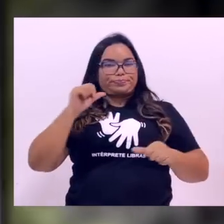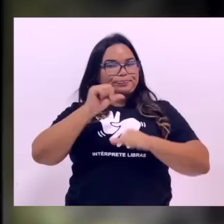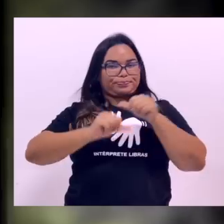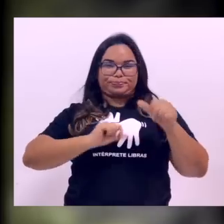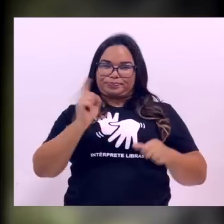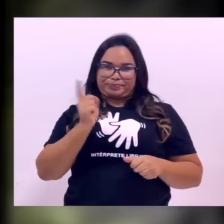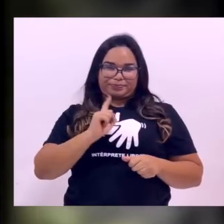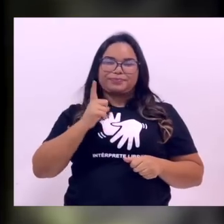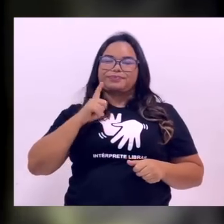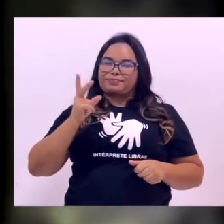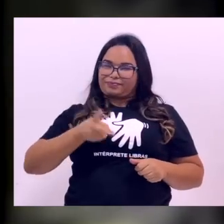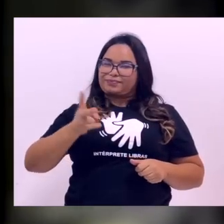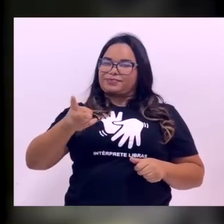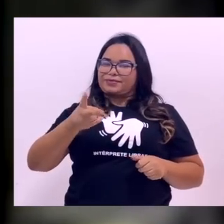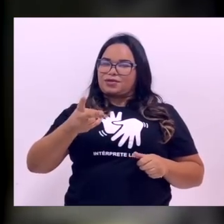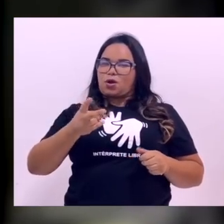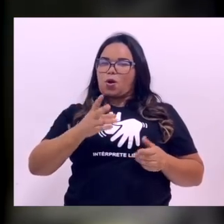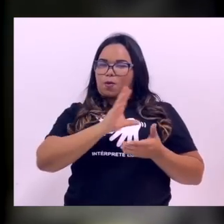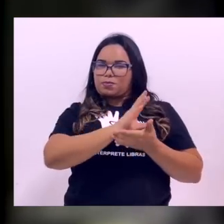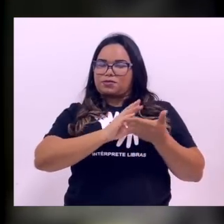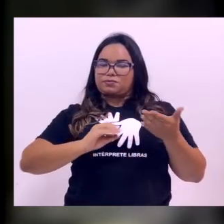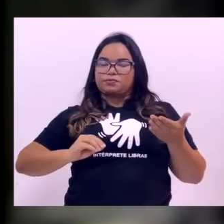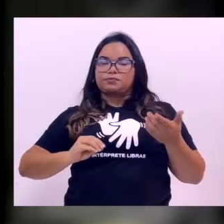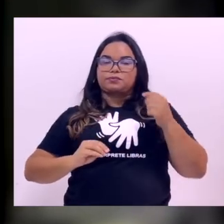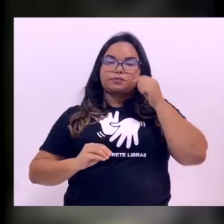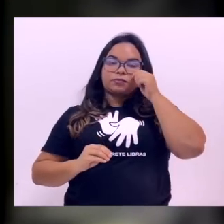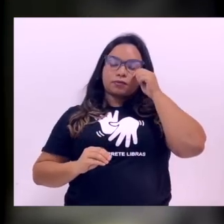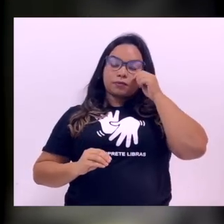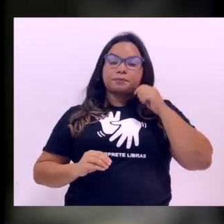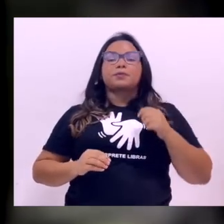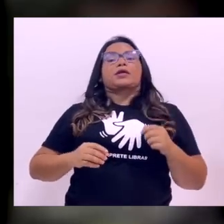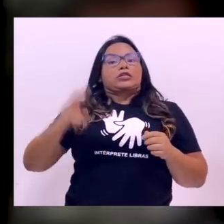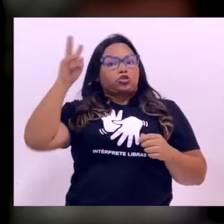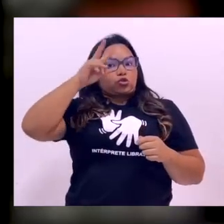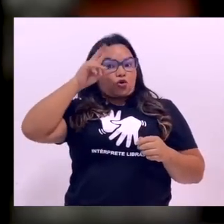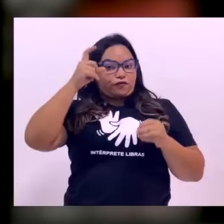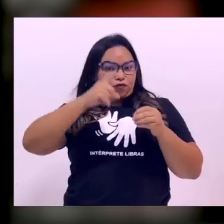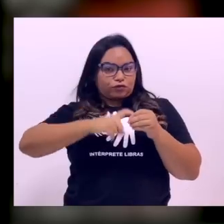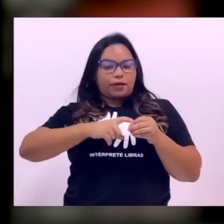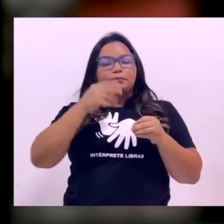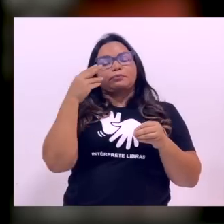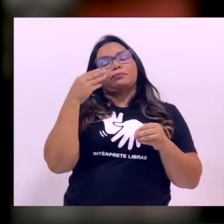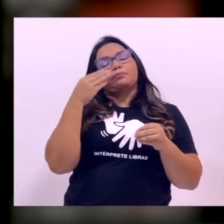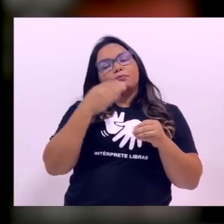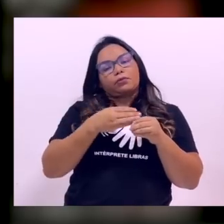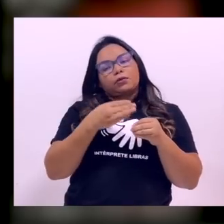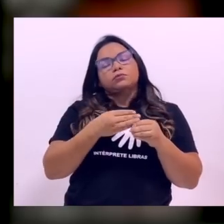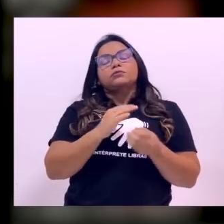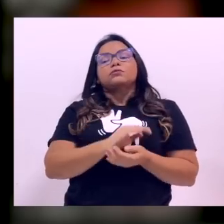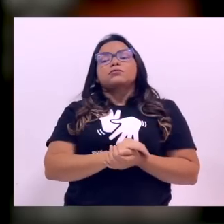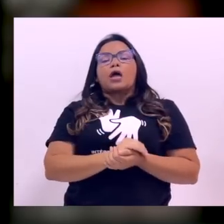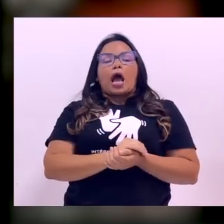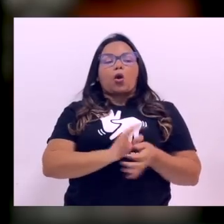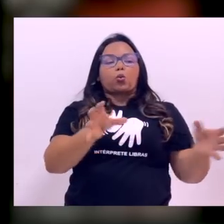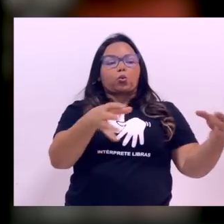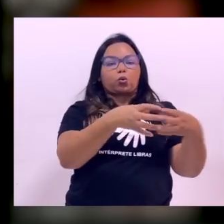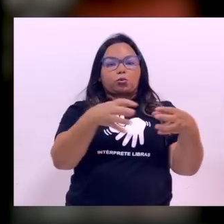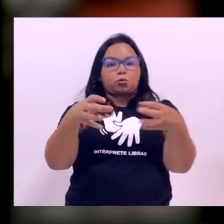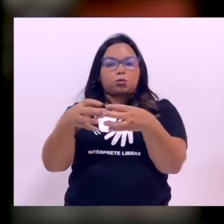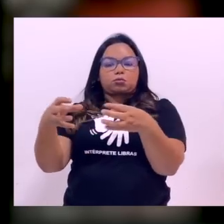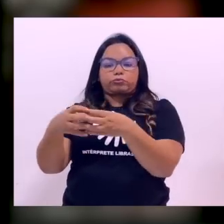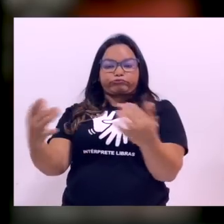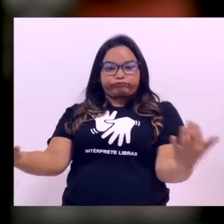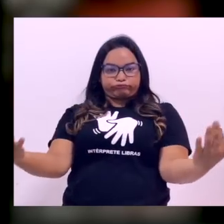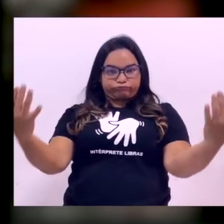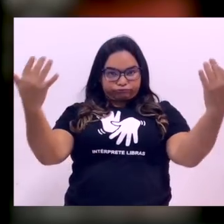não mudaram muito. Portanto, todas essas pessoas sábias vieram ao rei e disse o rei: tive um sonho que me perturba e quero